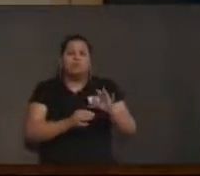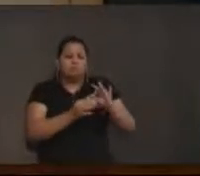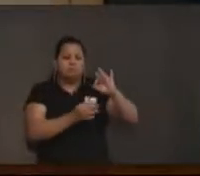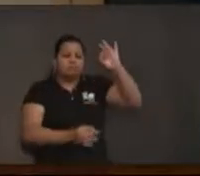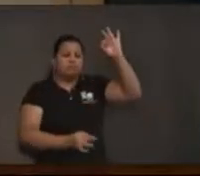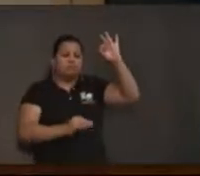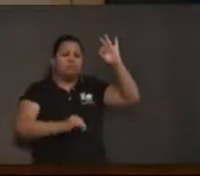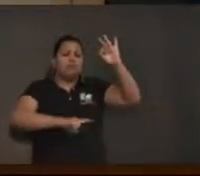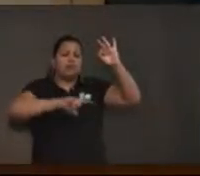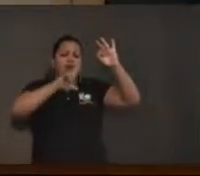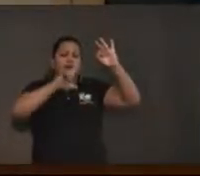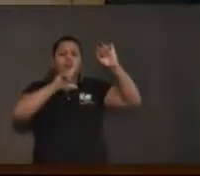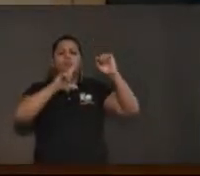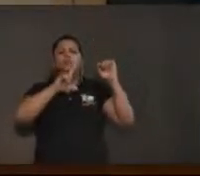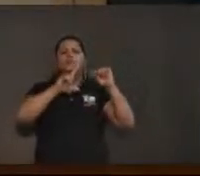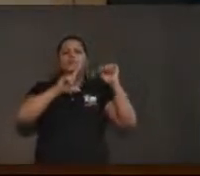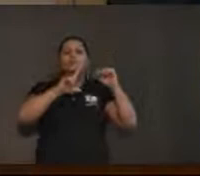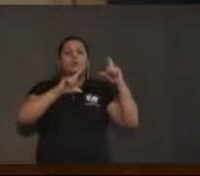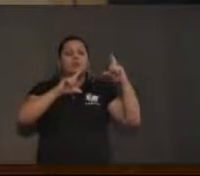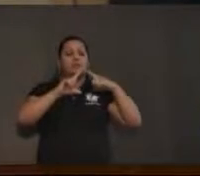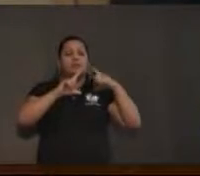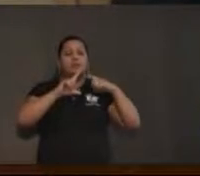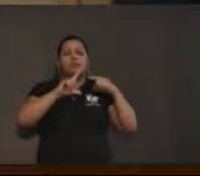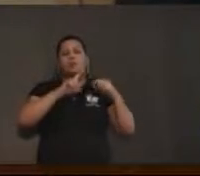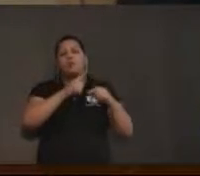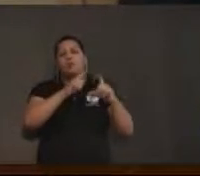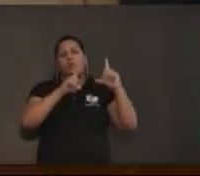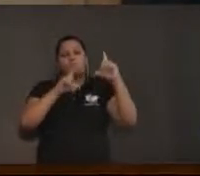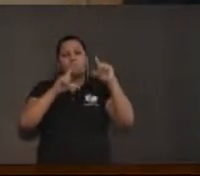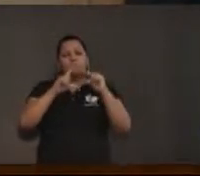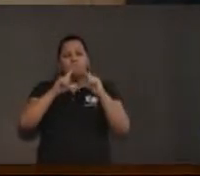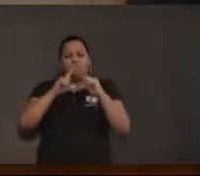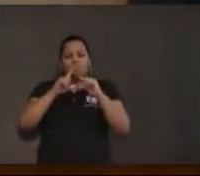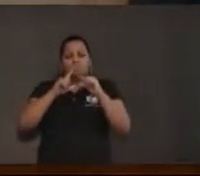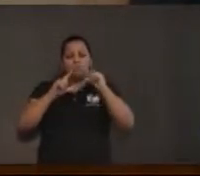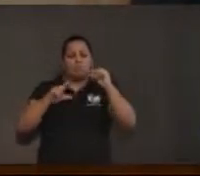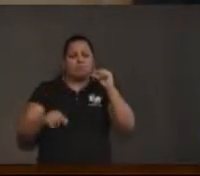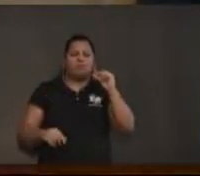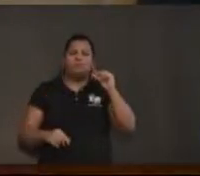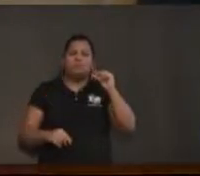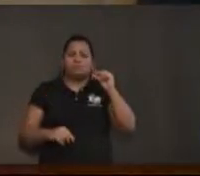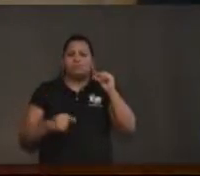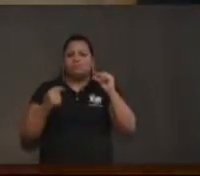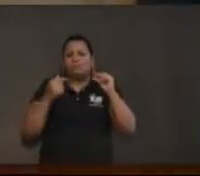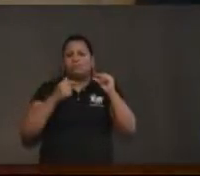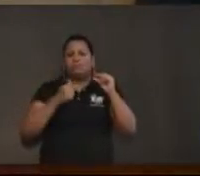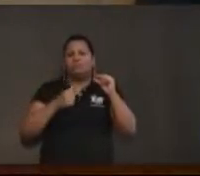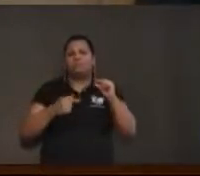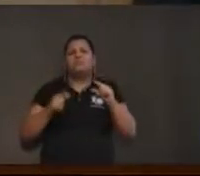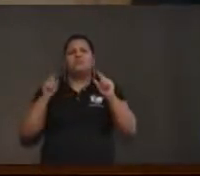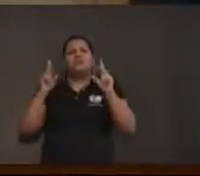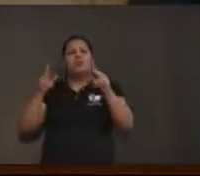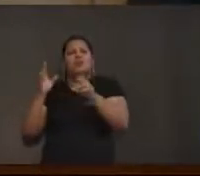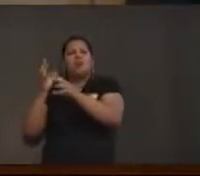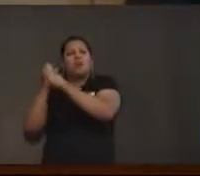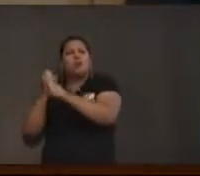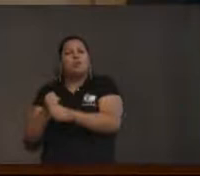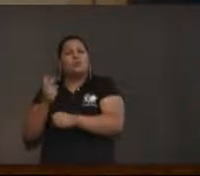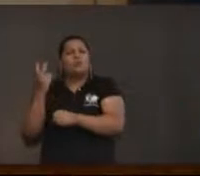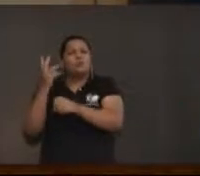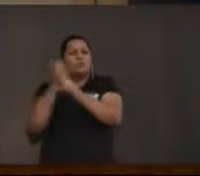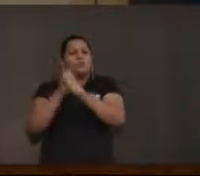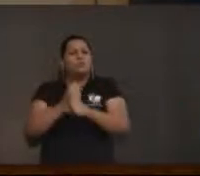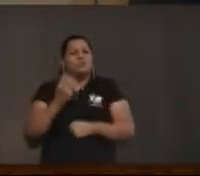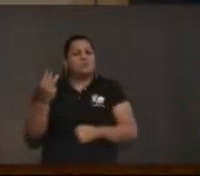esse mínimo é exatamente aquele tipo de coisa que a gente mostra em cálculo 2 cálculo 3 pontos de Sela ali de um ponto crítico e